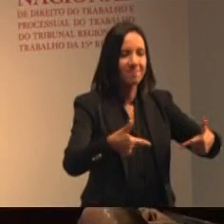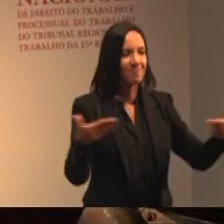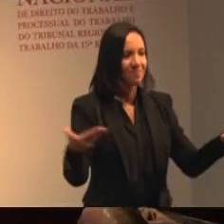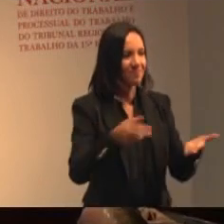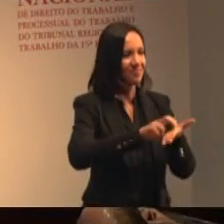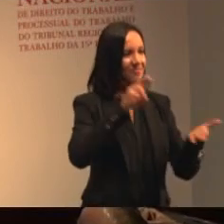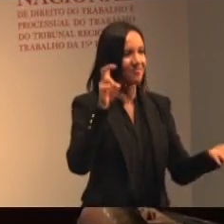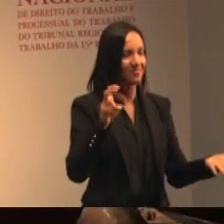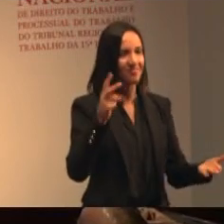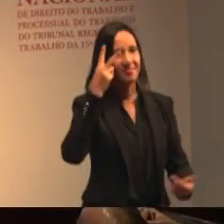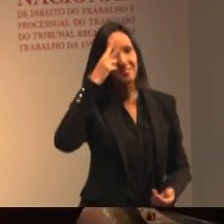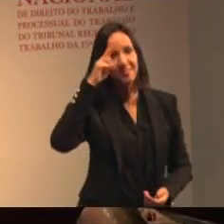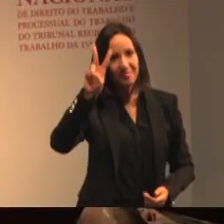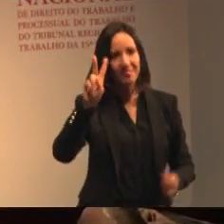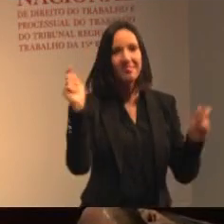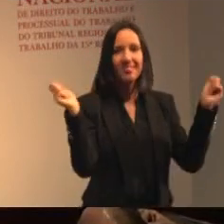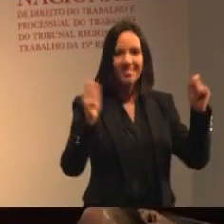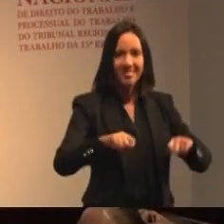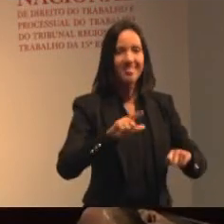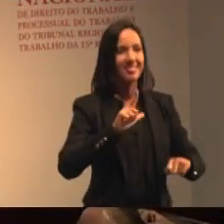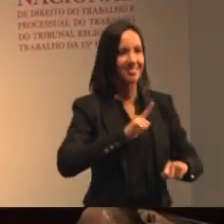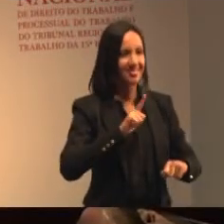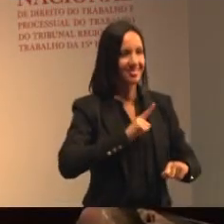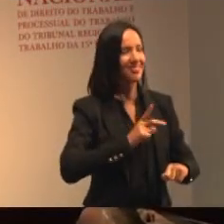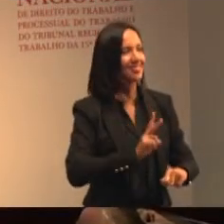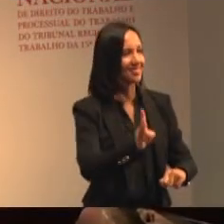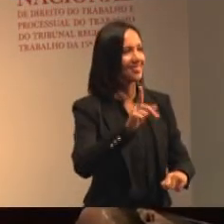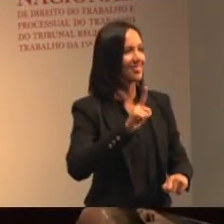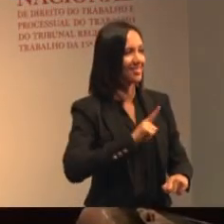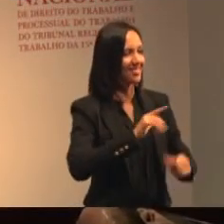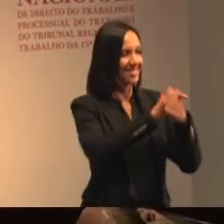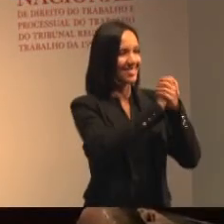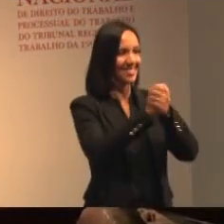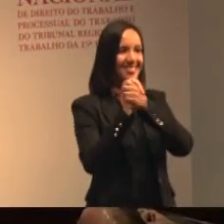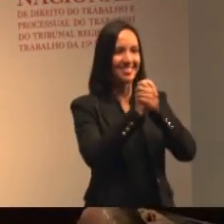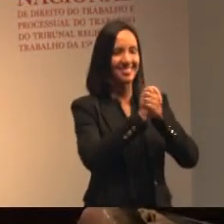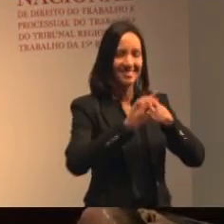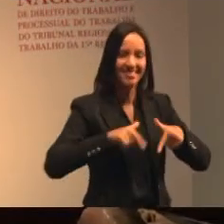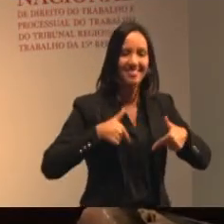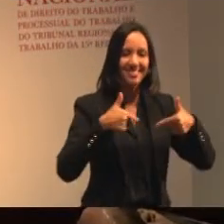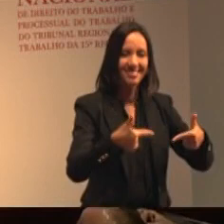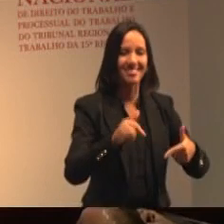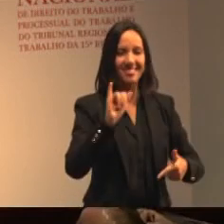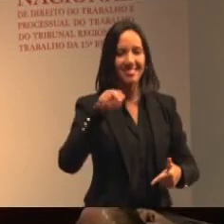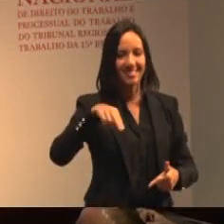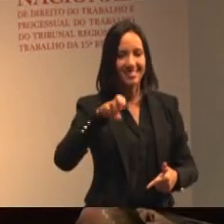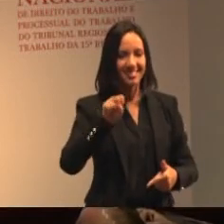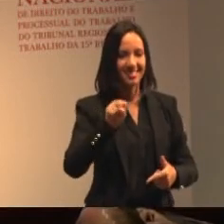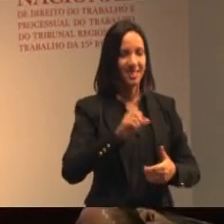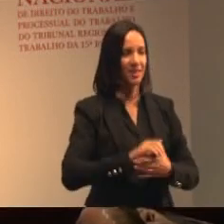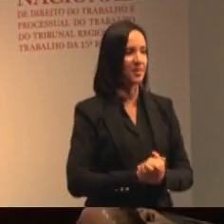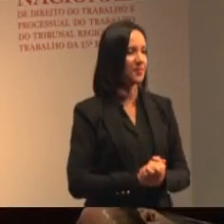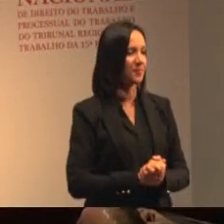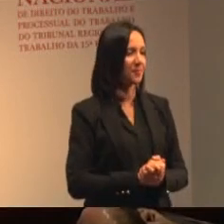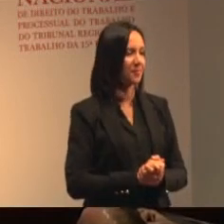esses dois dias, pudessem acontecer. Parabéns pelo trabalho, Maria Inês.